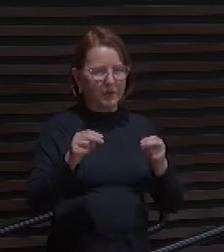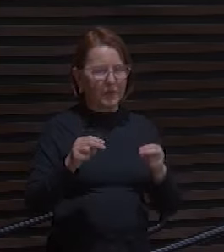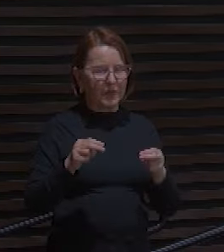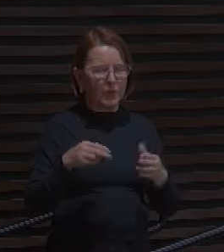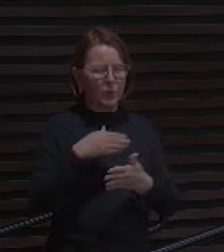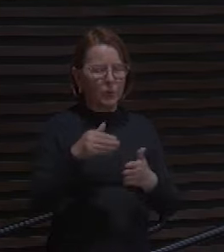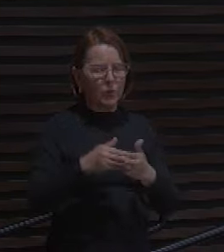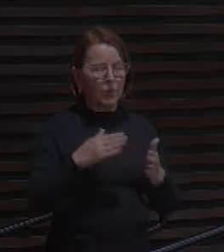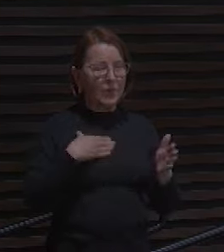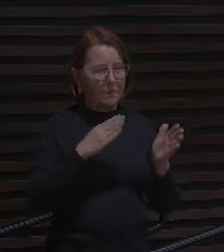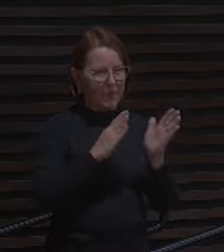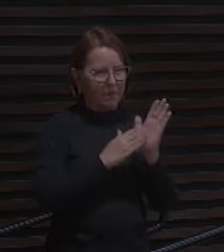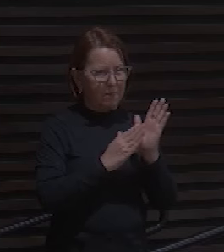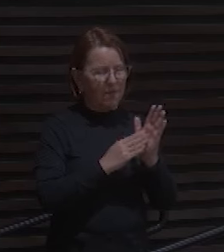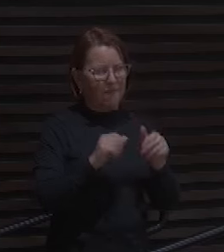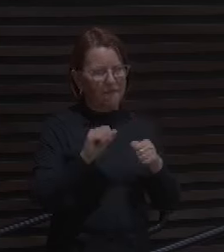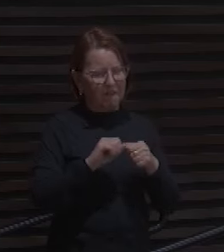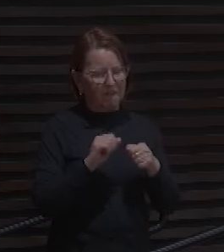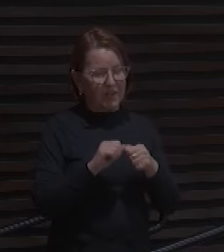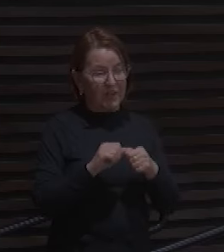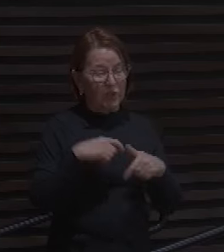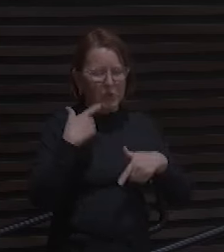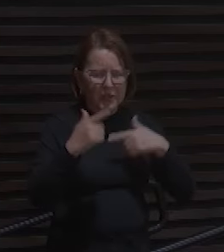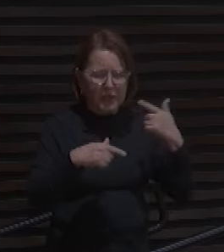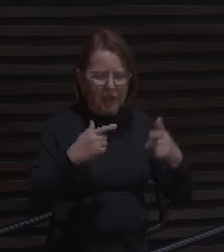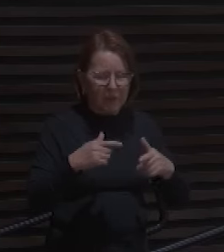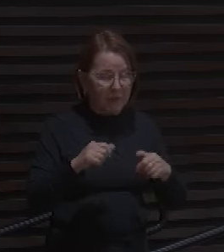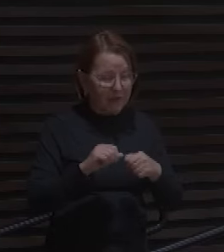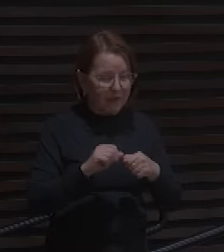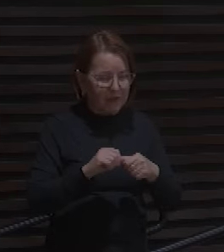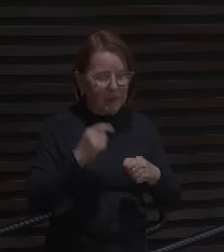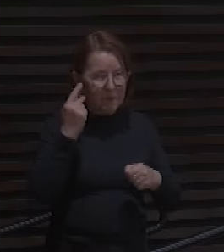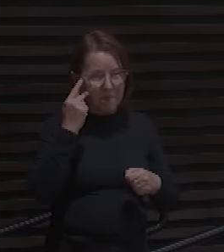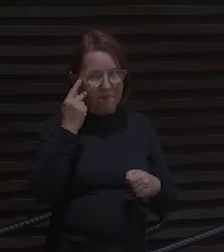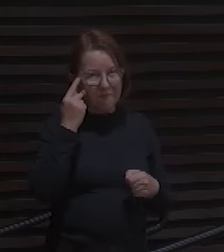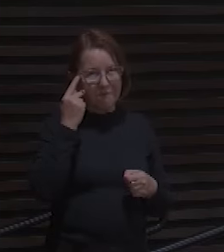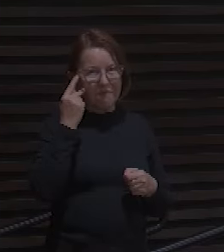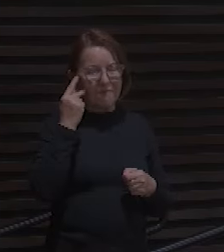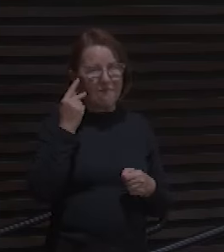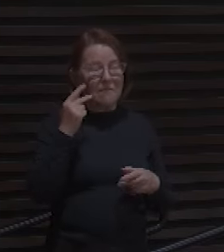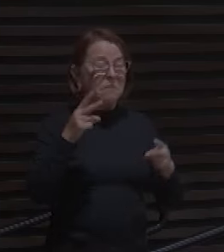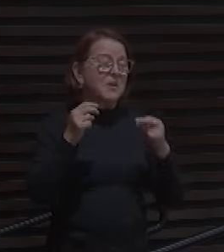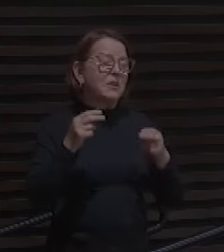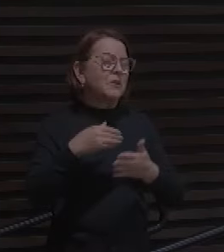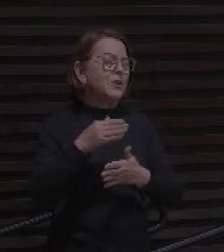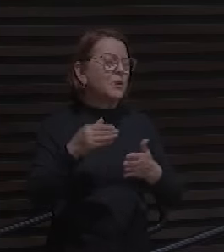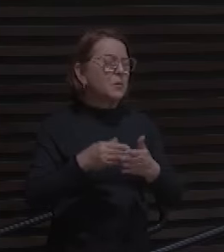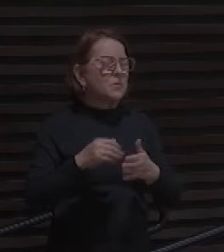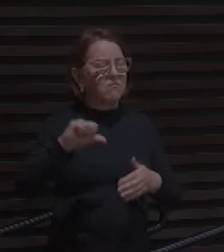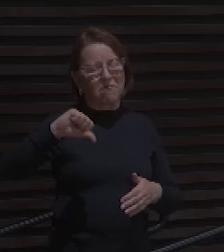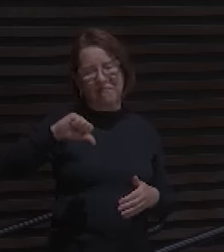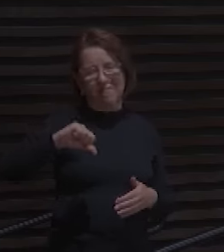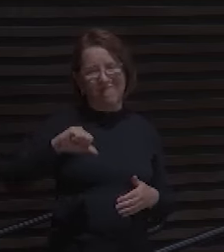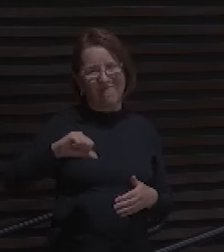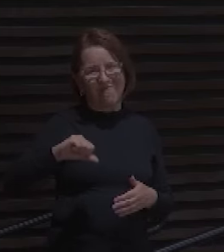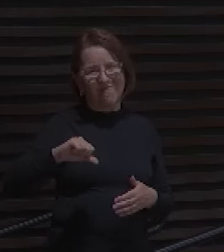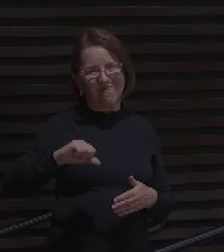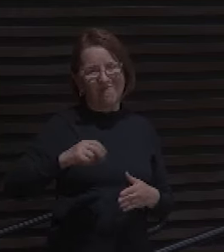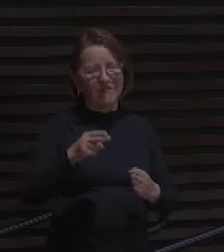esforçara para realizar, percebi que tudo foi inútil, foi correr atrás do vento. Ah, a vaidade